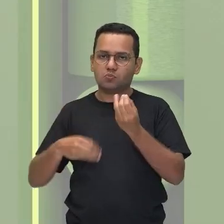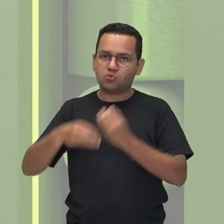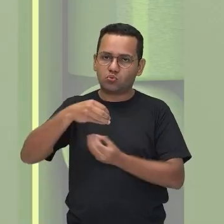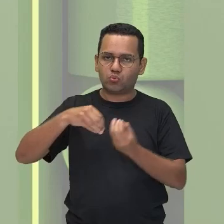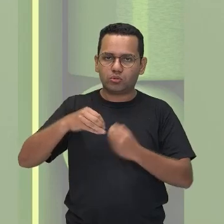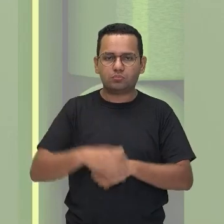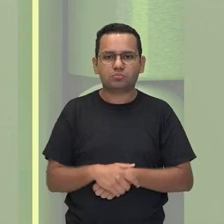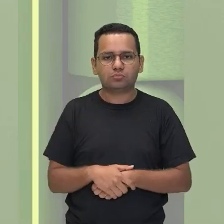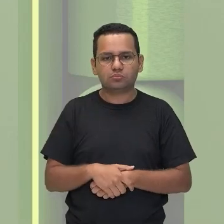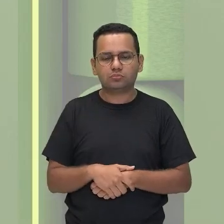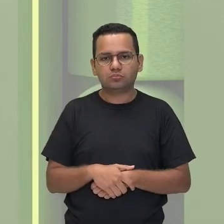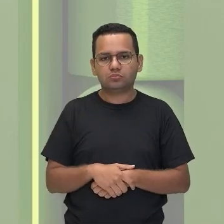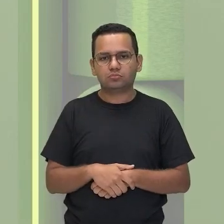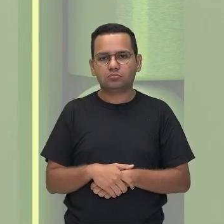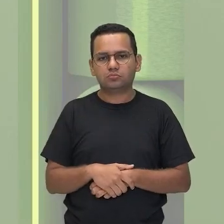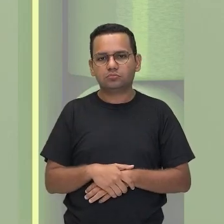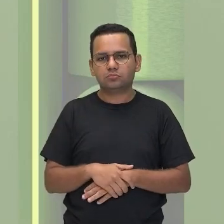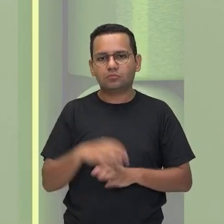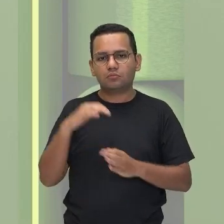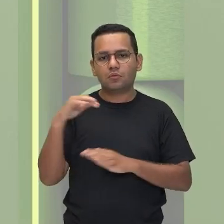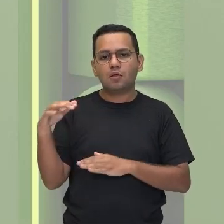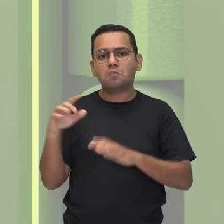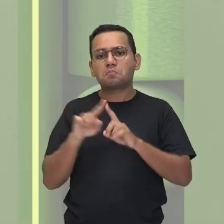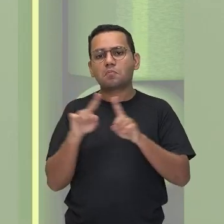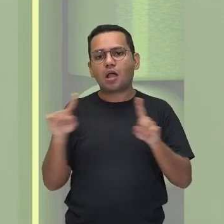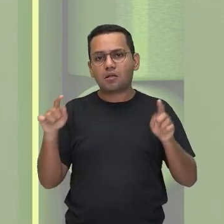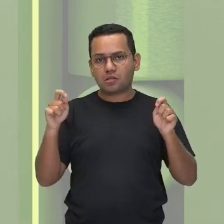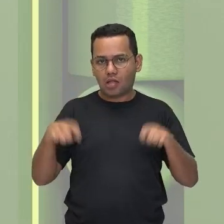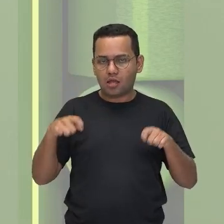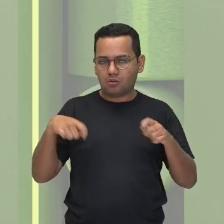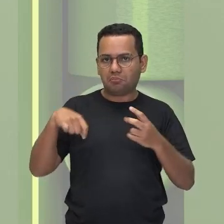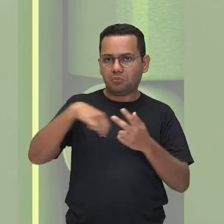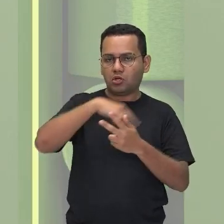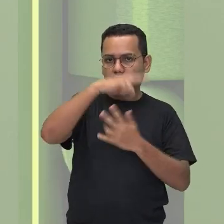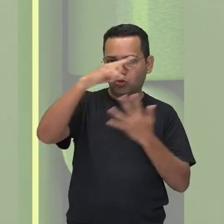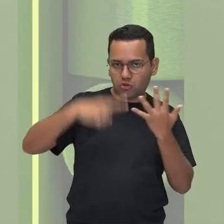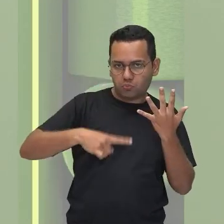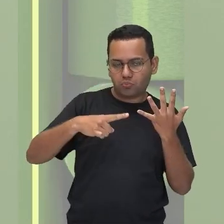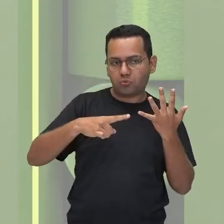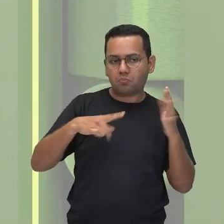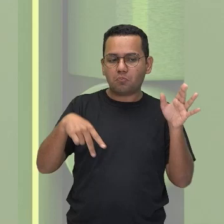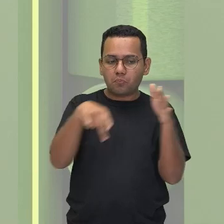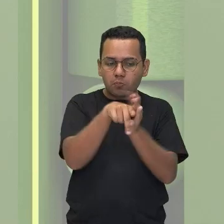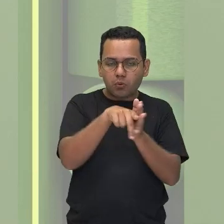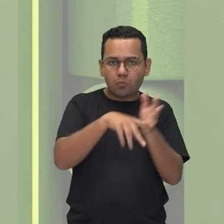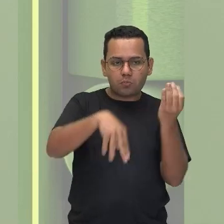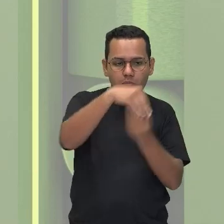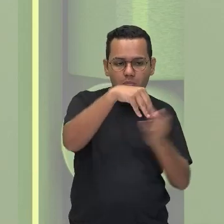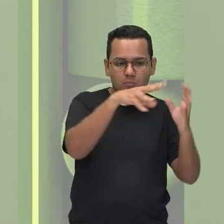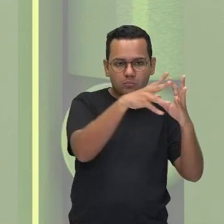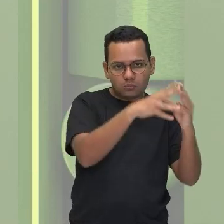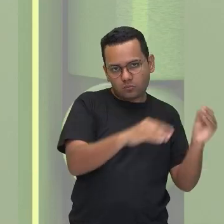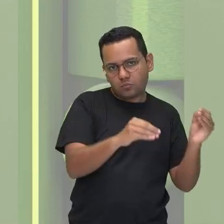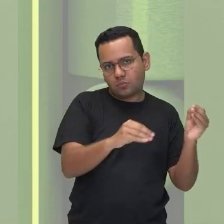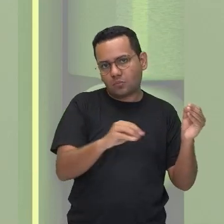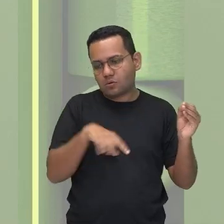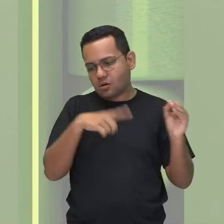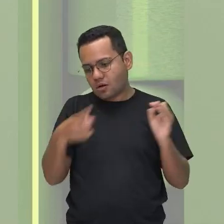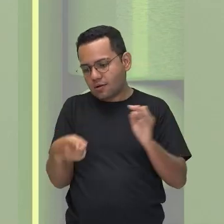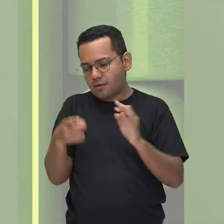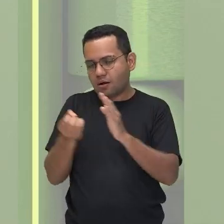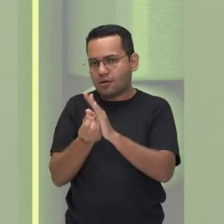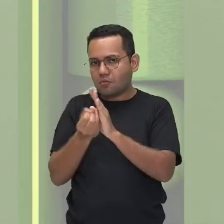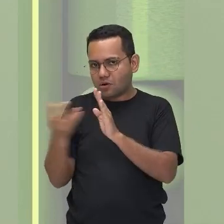com isso. Existem métodos para separação de misturas homogêneas e métodos para separação de misturas heterogêneas.